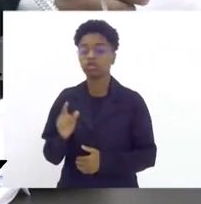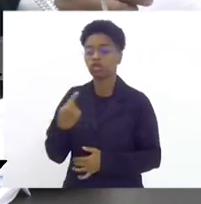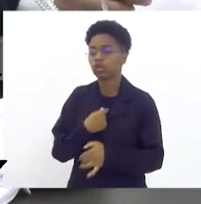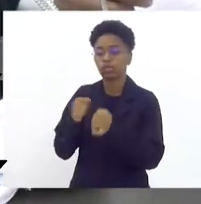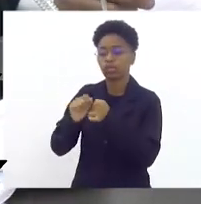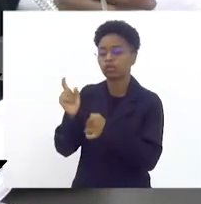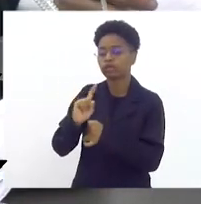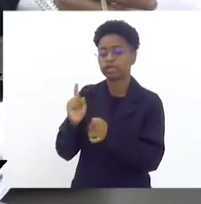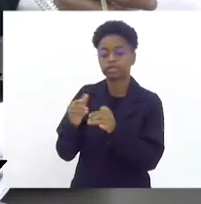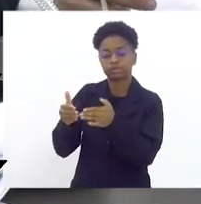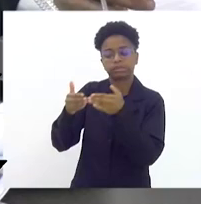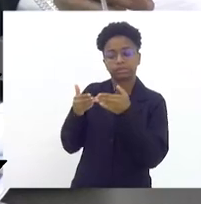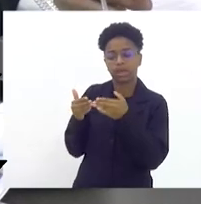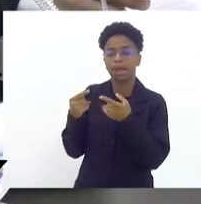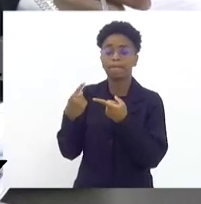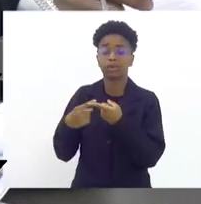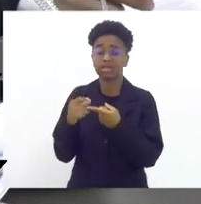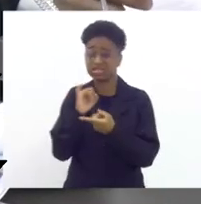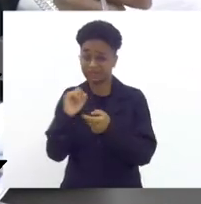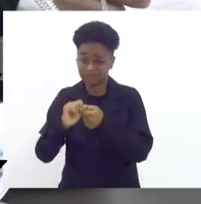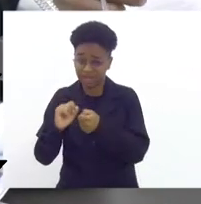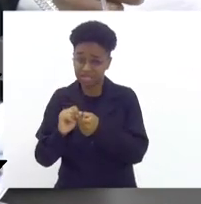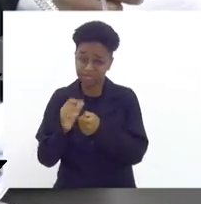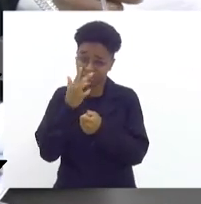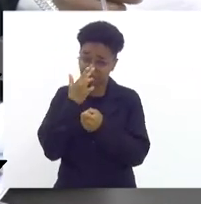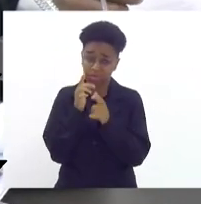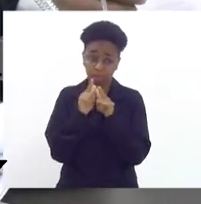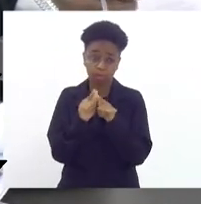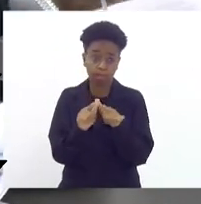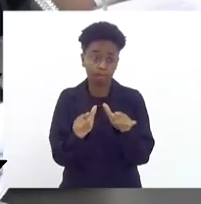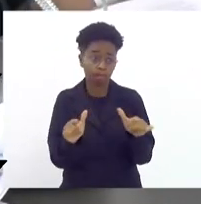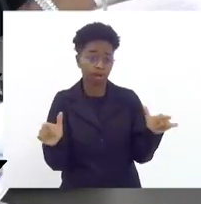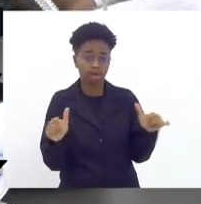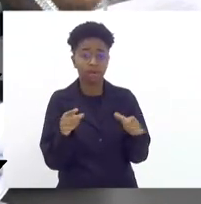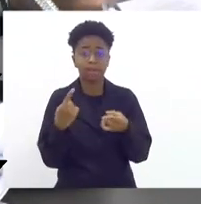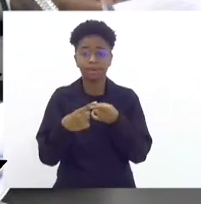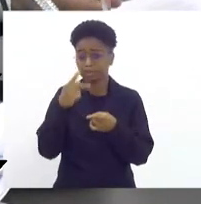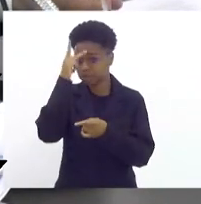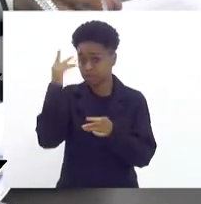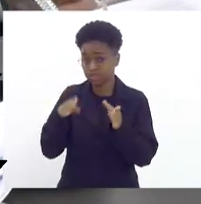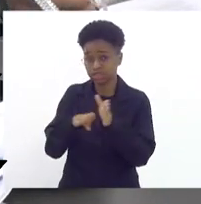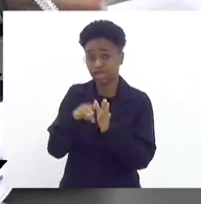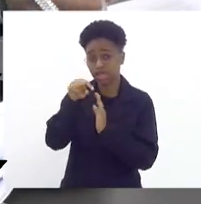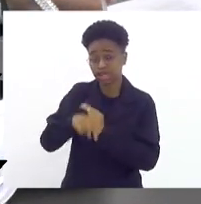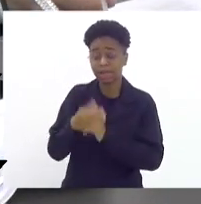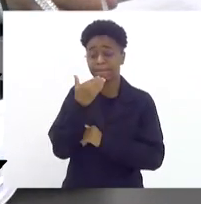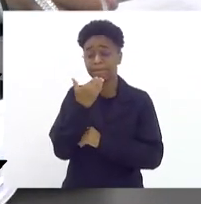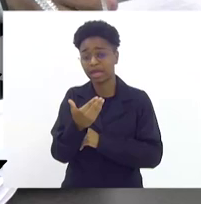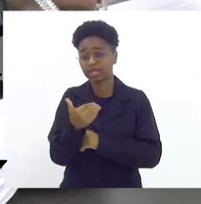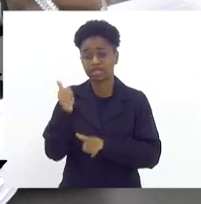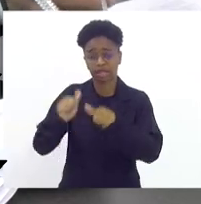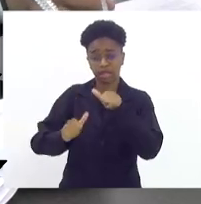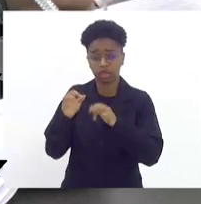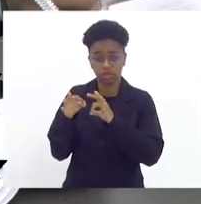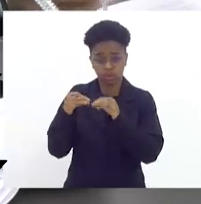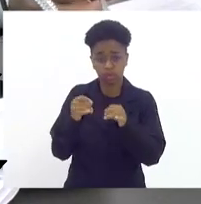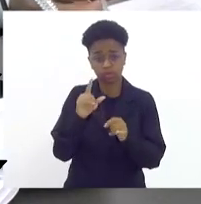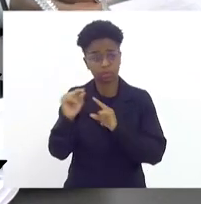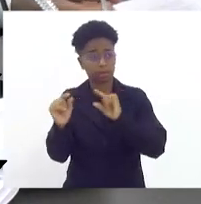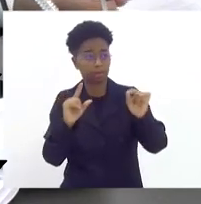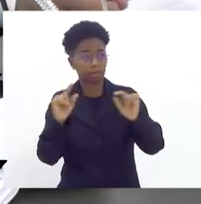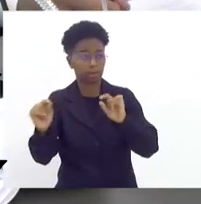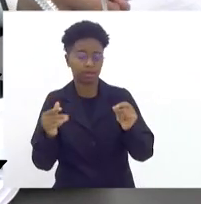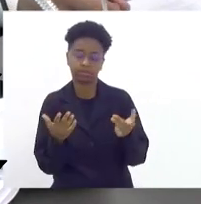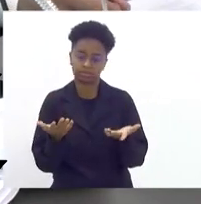esse precedente, porque senão esvazia as reuniões da CCJ. O deputado chega aqui no início, pede vista de todos, vai embora e aí esvazia os